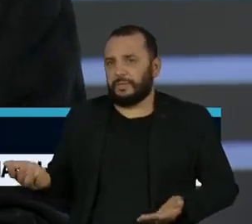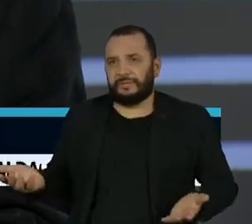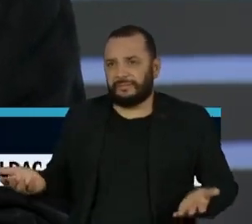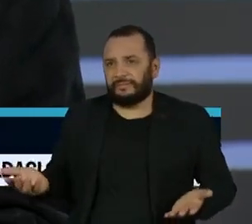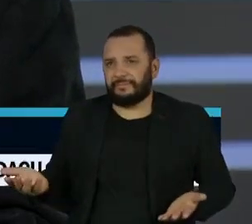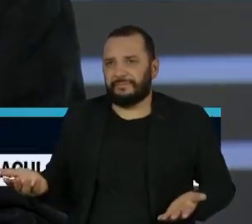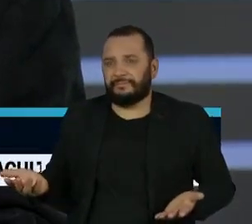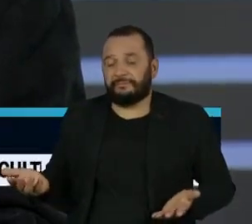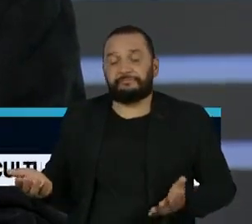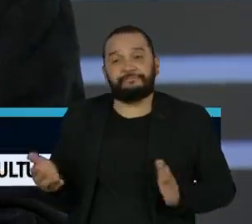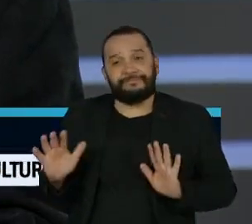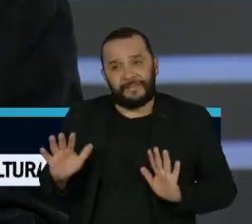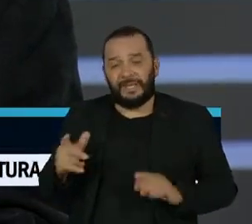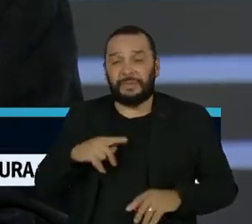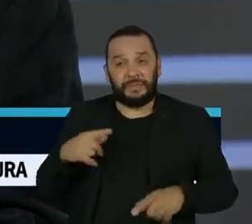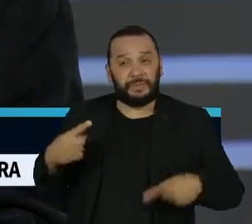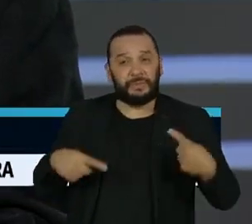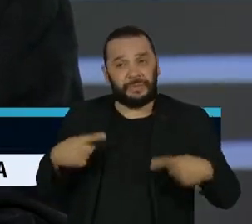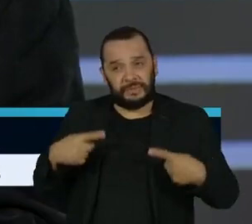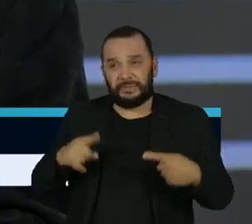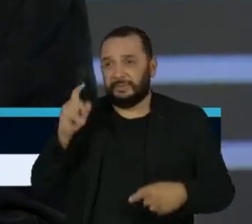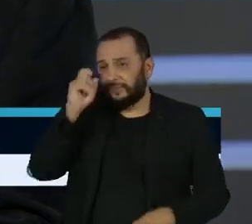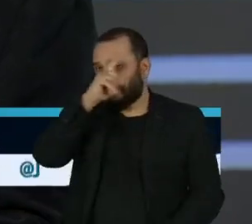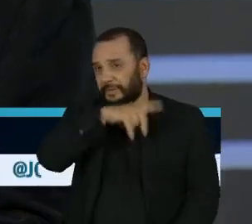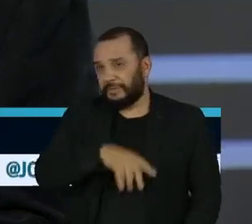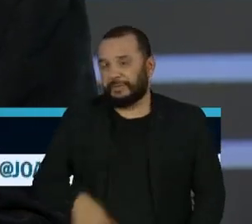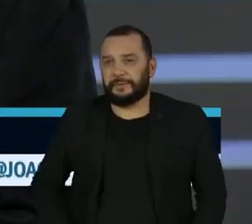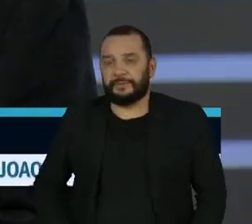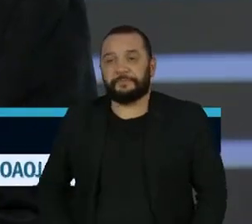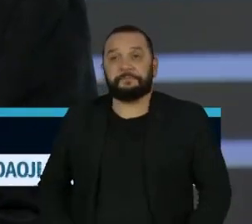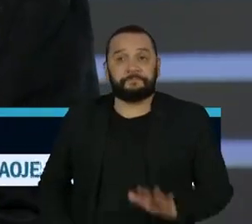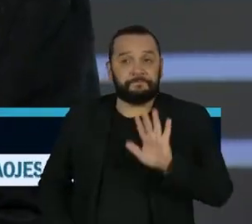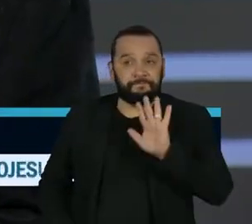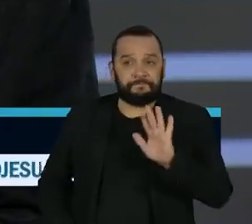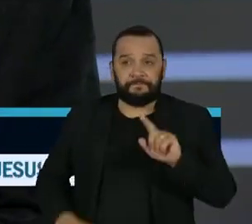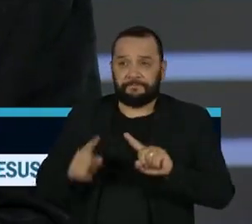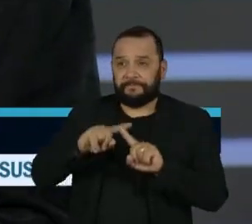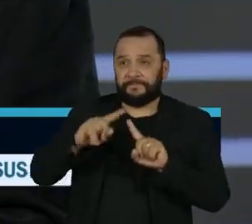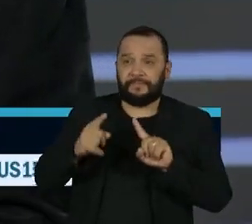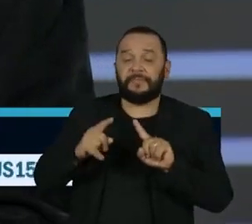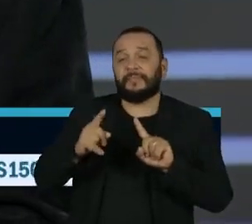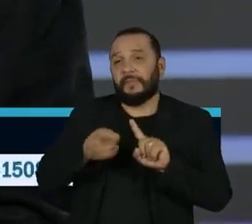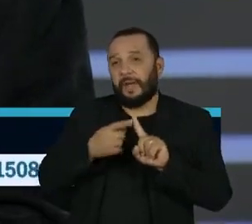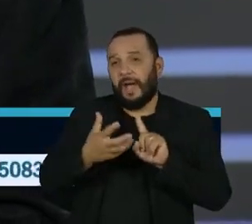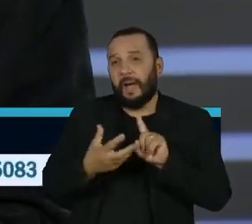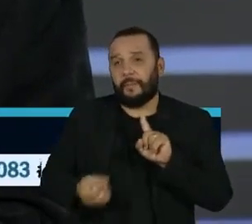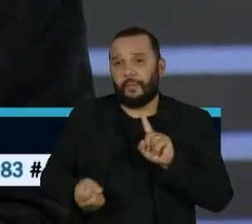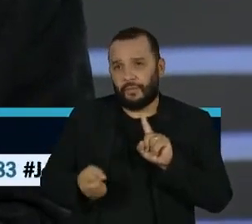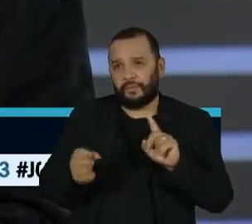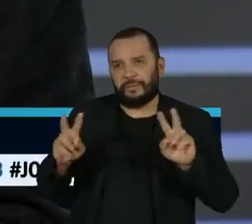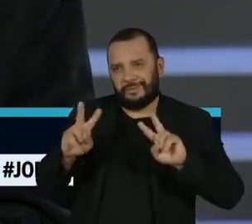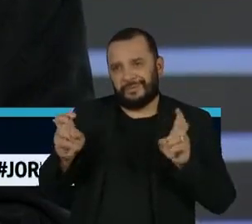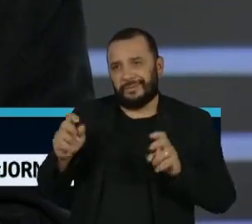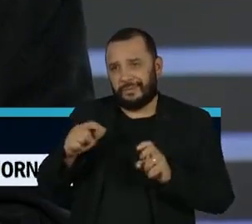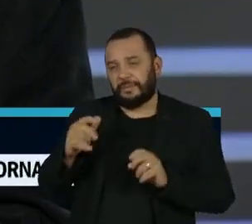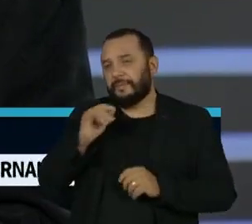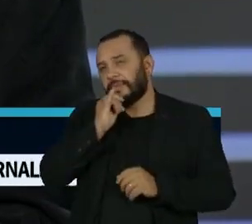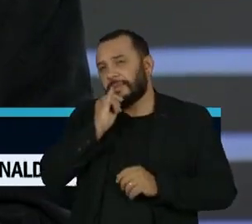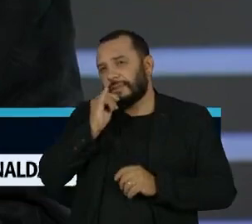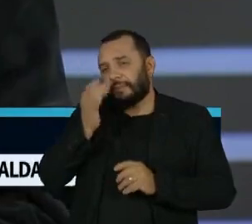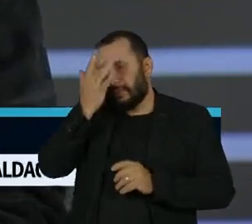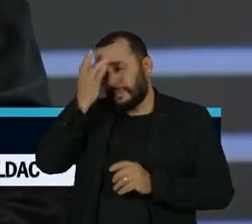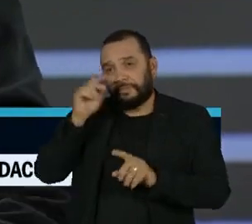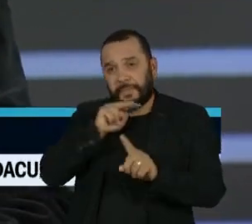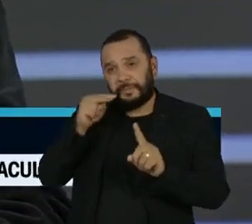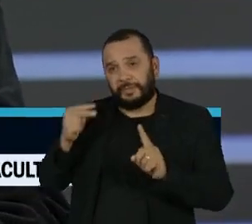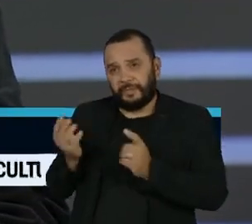é uma discussão bastante difícil. Agora, o caso do aborto também, do ponto de vista dos evangélicos,